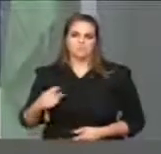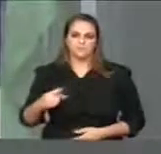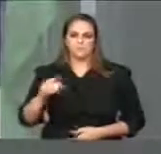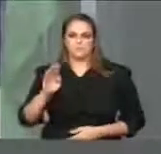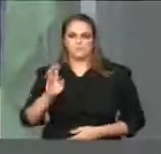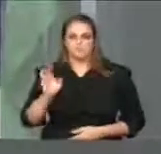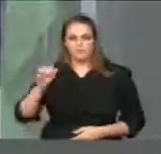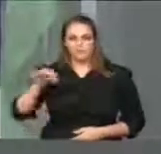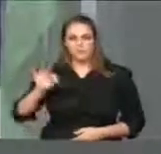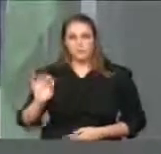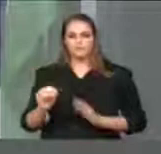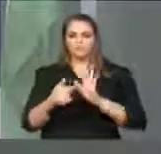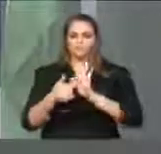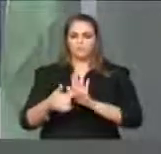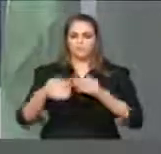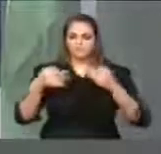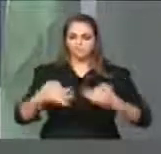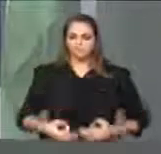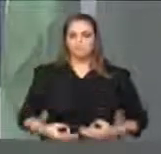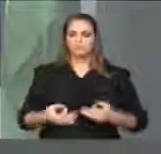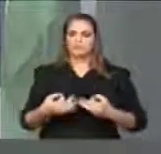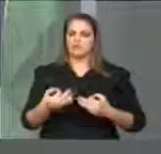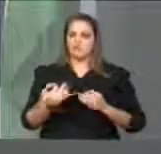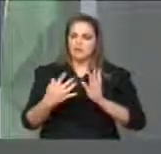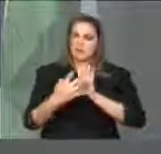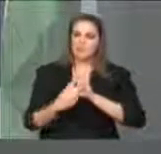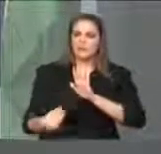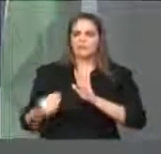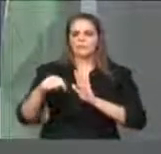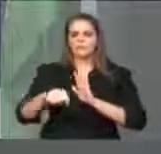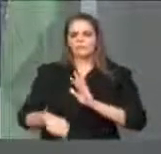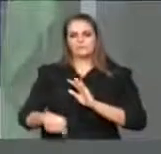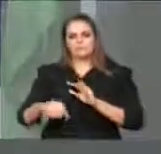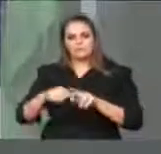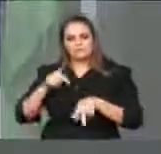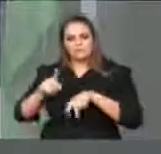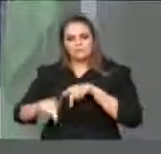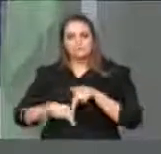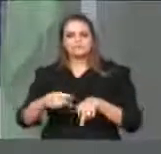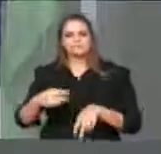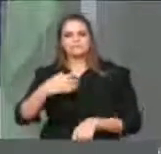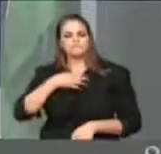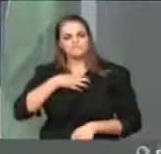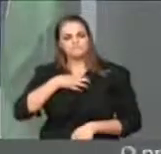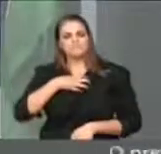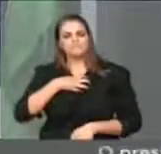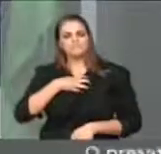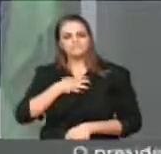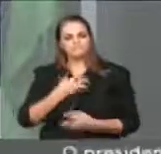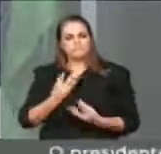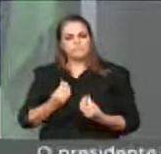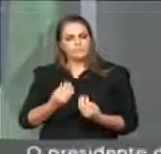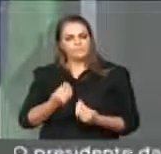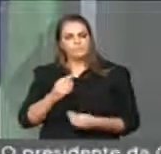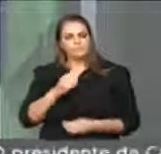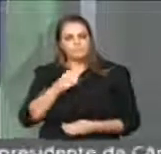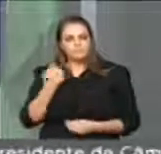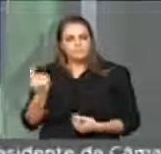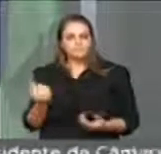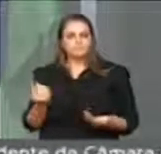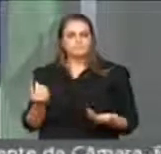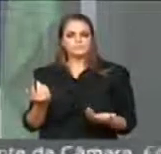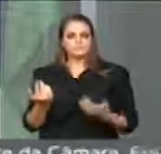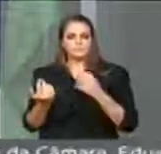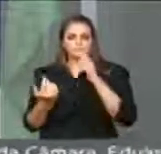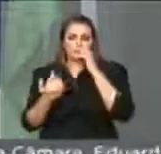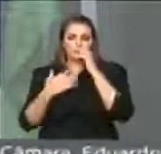seu exemplo a ser seguido por essa geração. Que os nossos sentimentos fiquem registrados nos anais da casa.